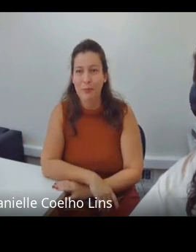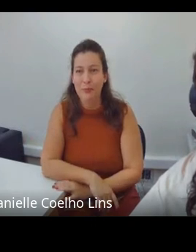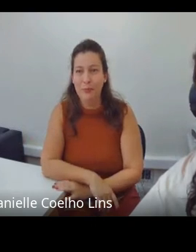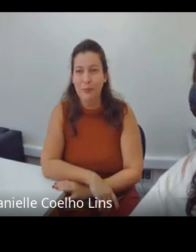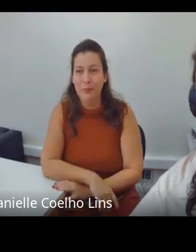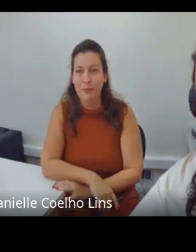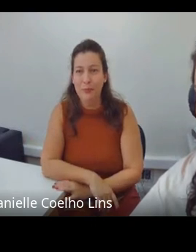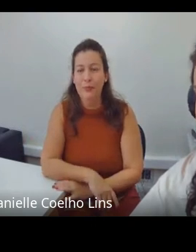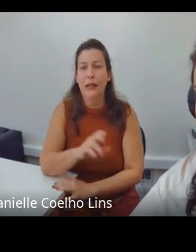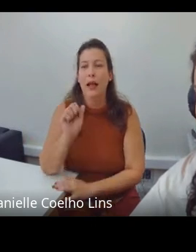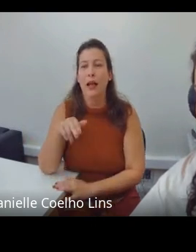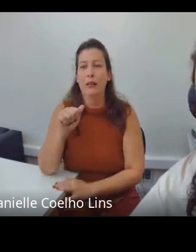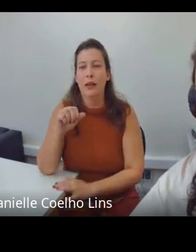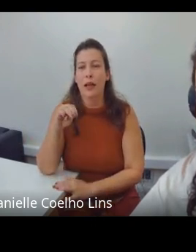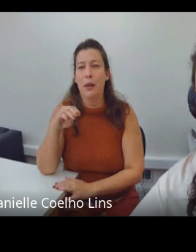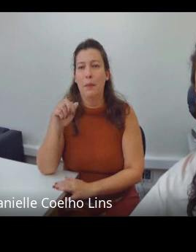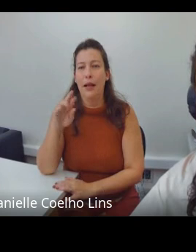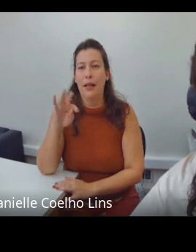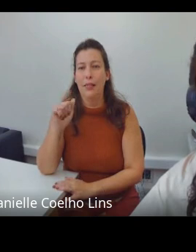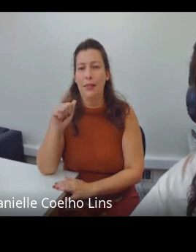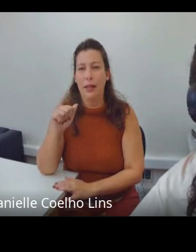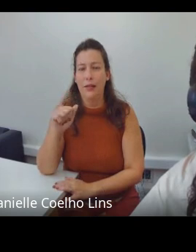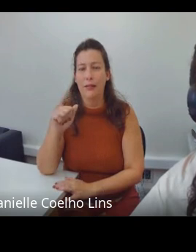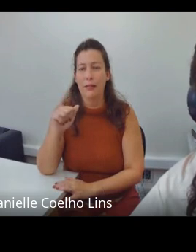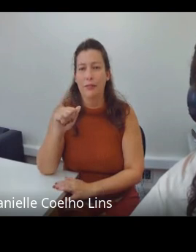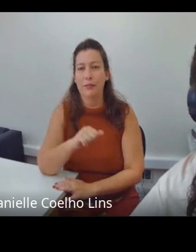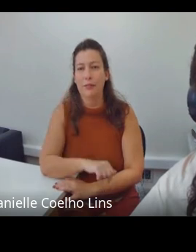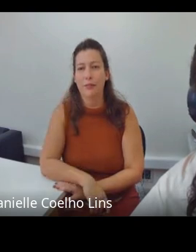Tem aqui Ana Marta Santos de Sá.